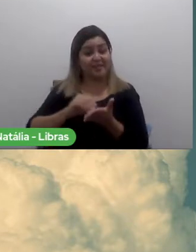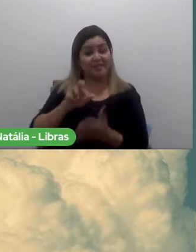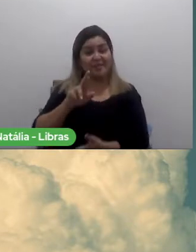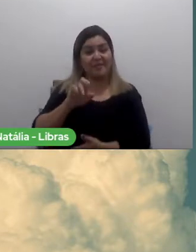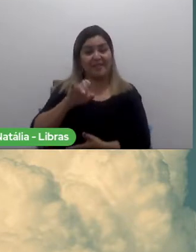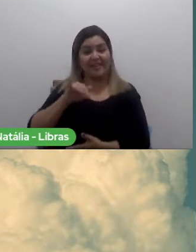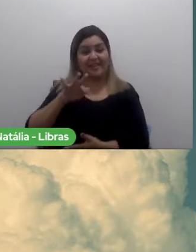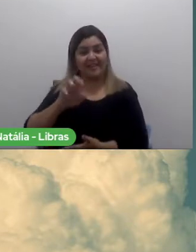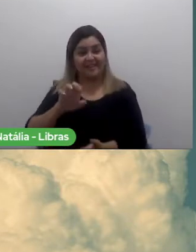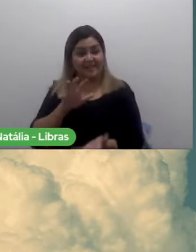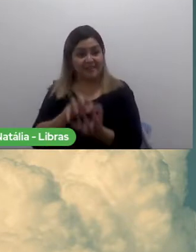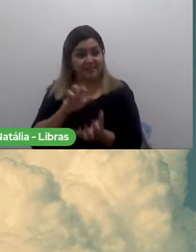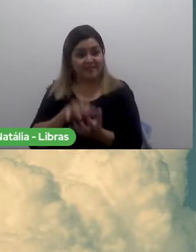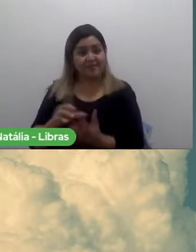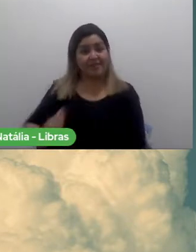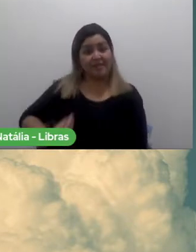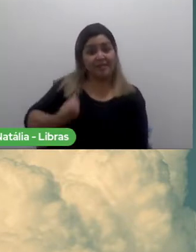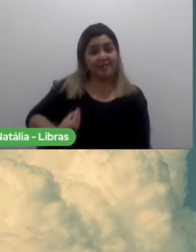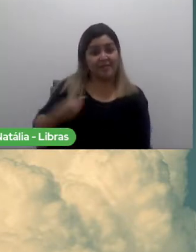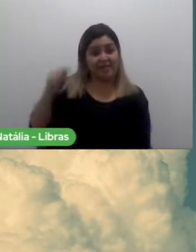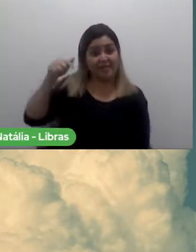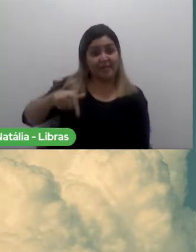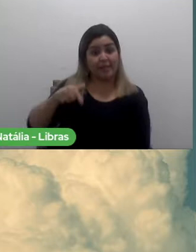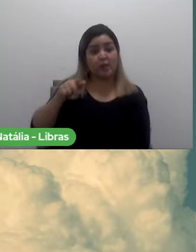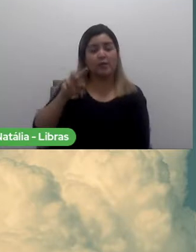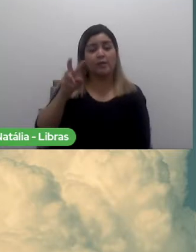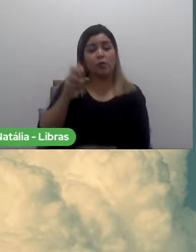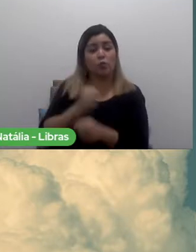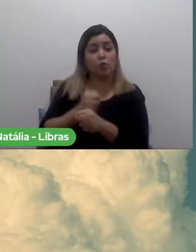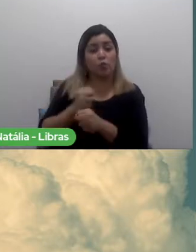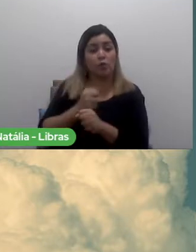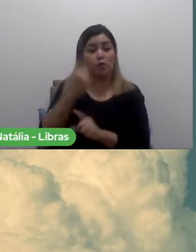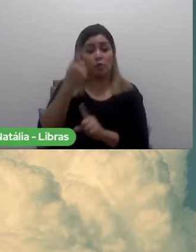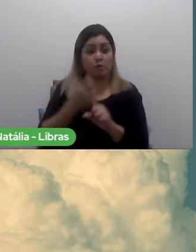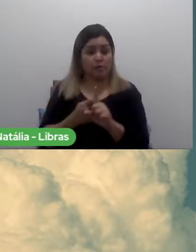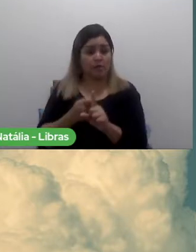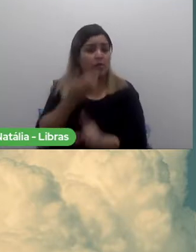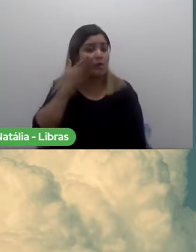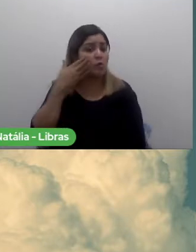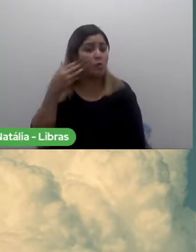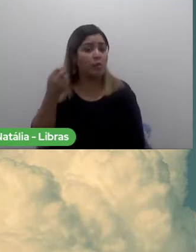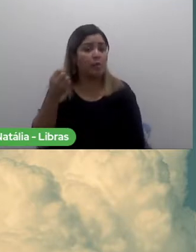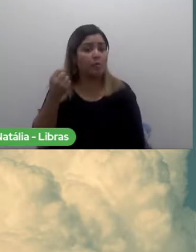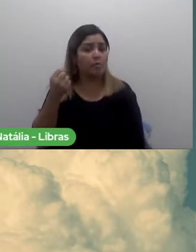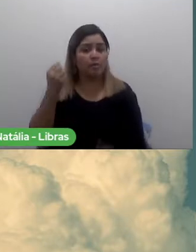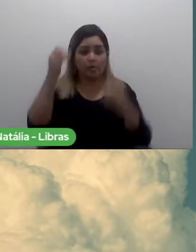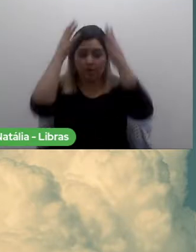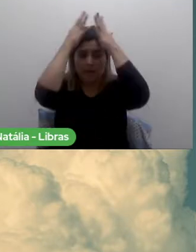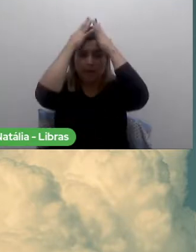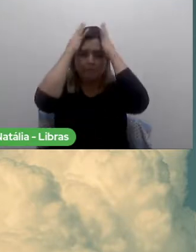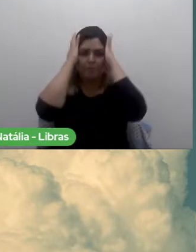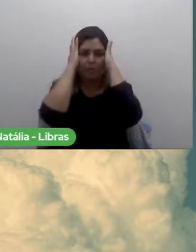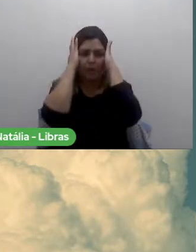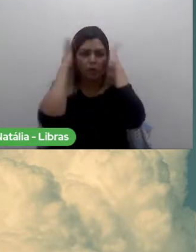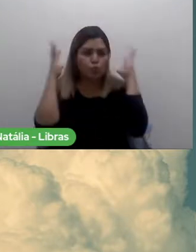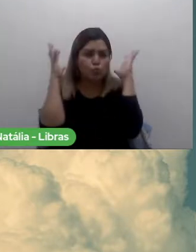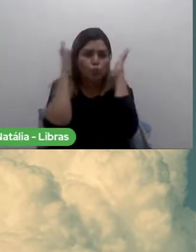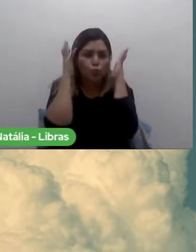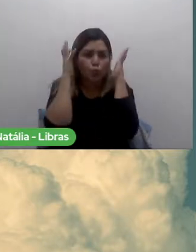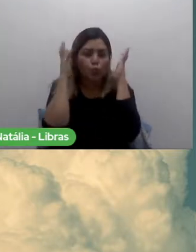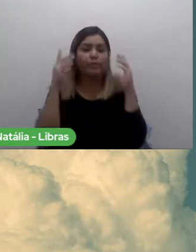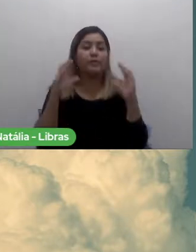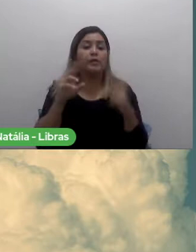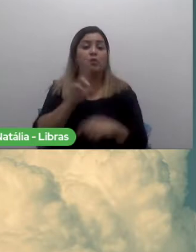há 5 anos e 1 mês, tá? Eu sou uma pessoa branca, de cabelo muito curtinho, usando